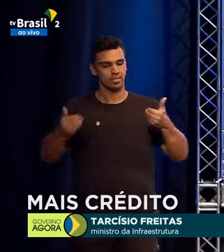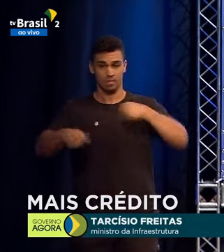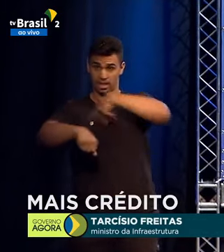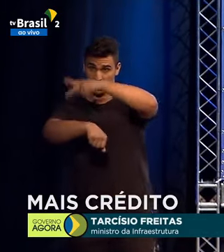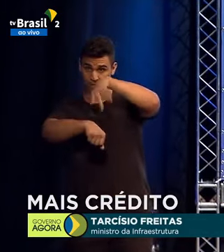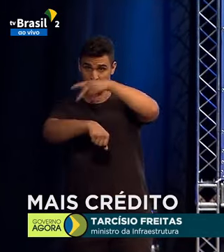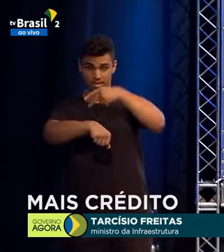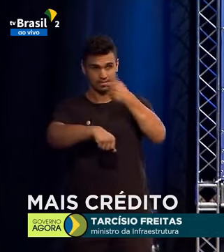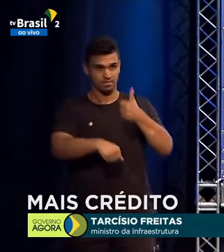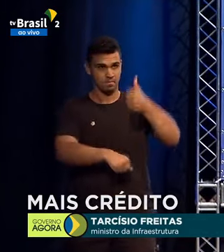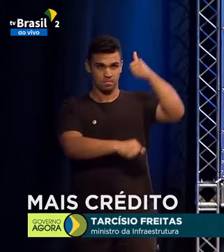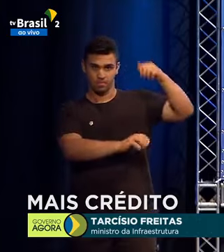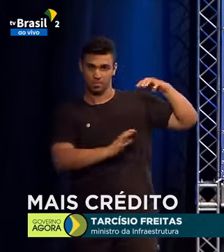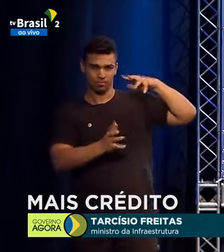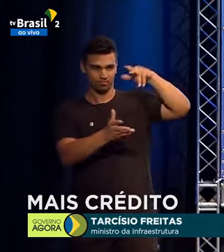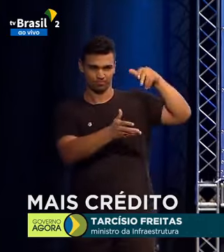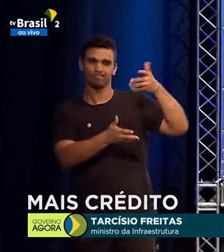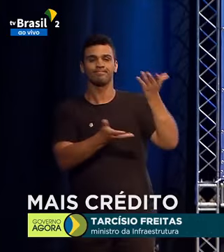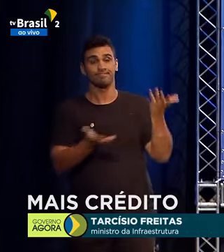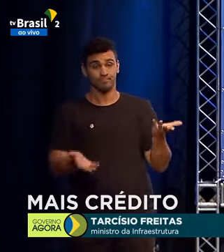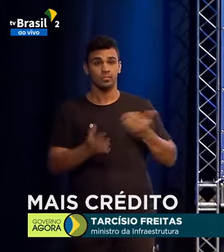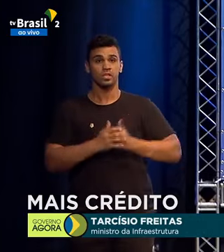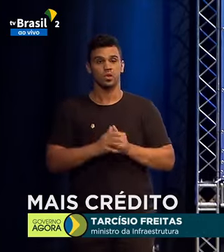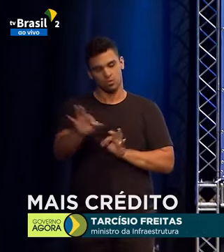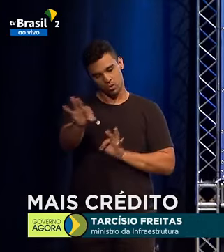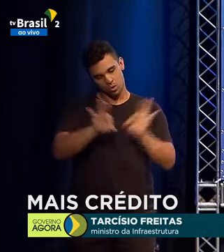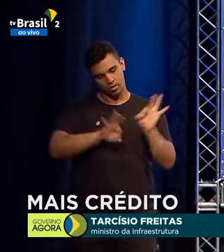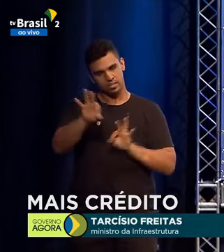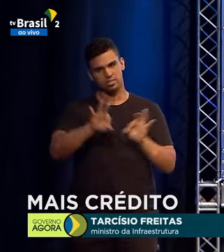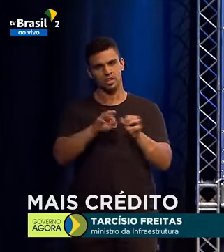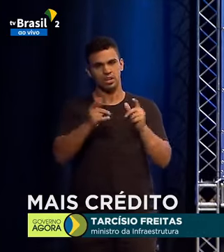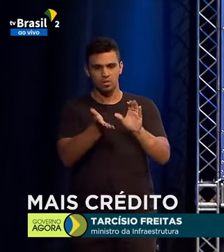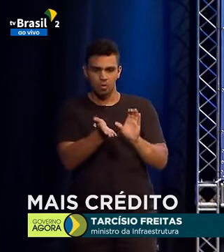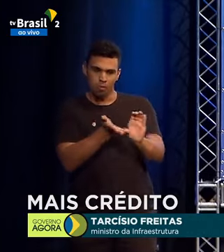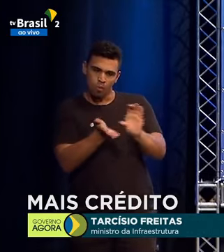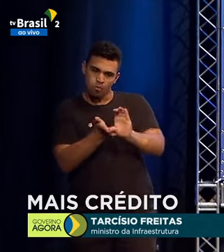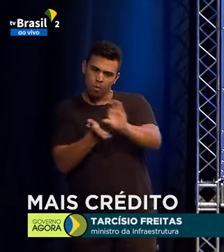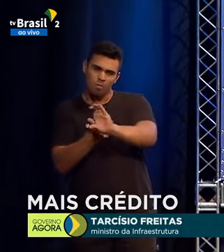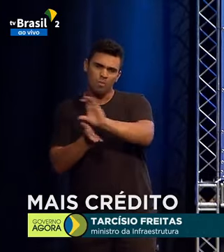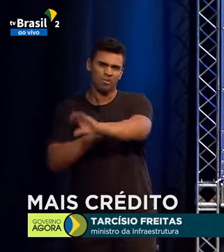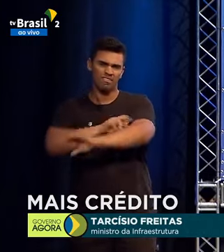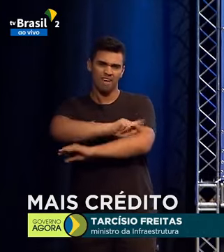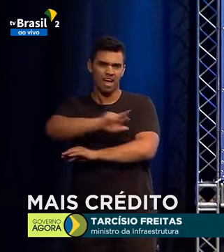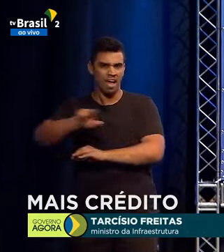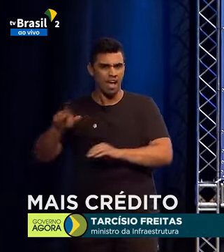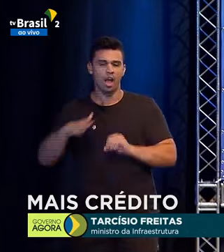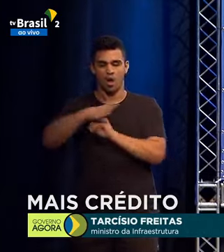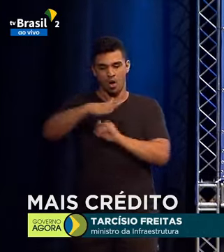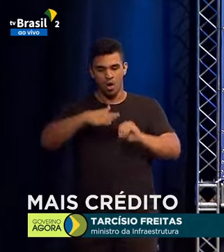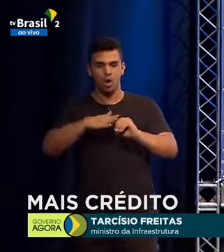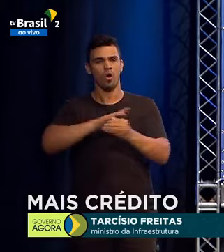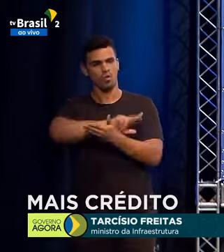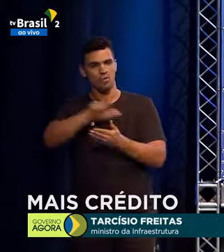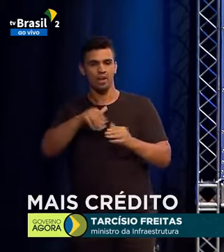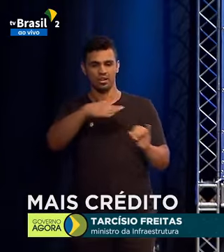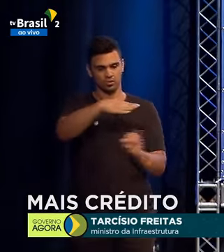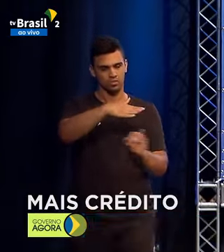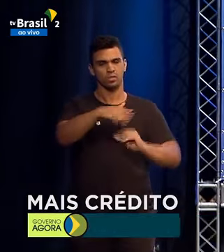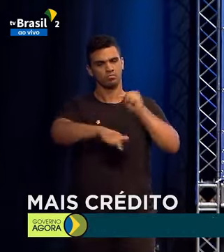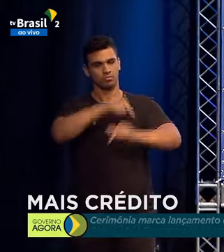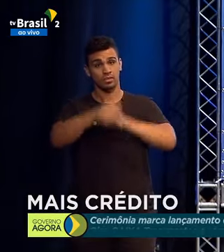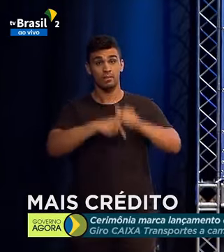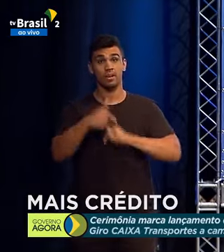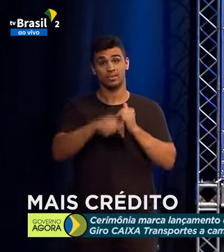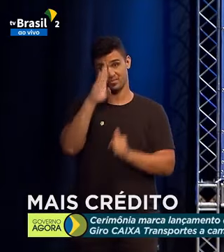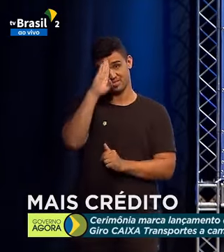mundo. Aí estruturamos um grande programa de concessões, que tem várias componentes, tem vários órgãos trabalhando. A Caixa,